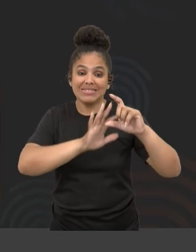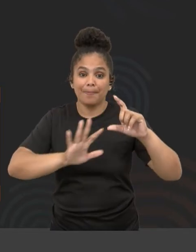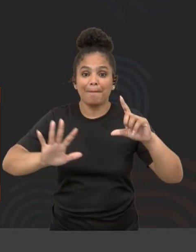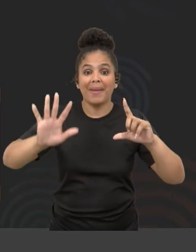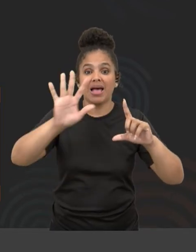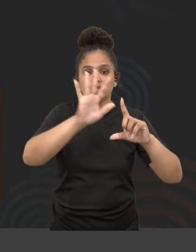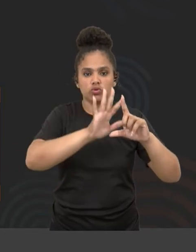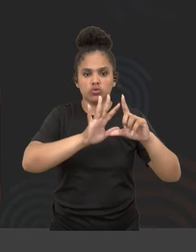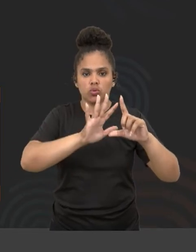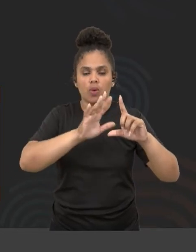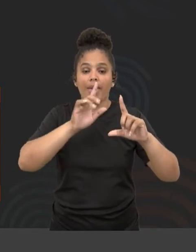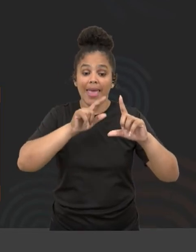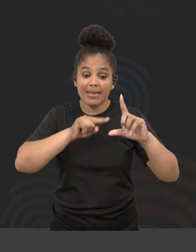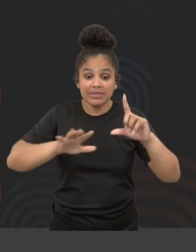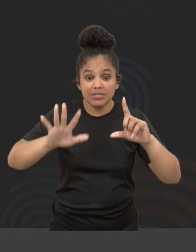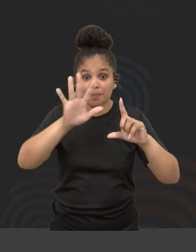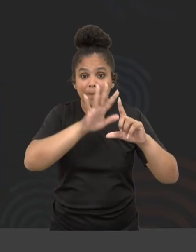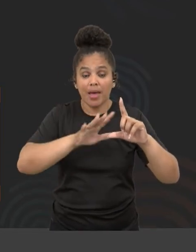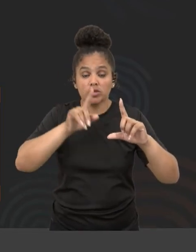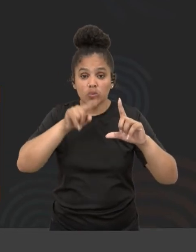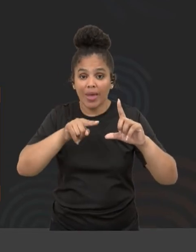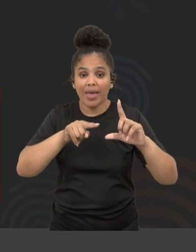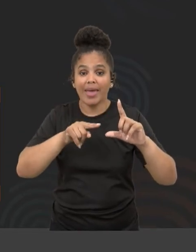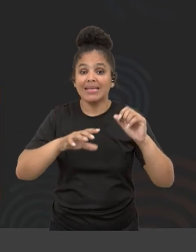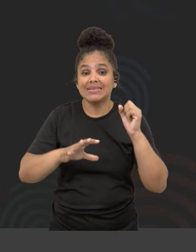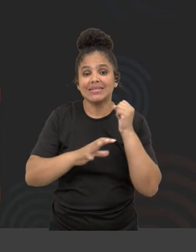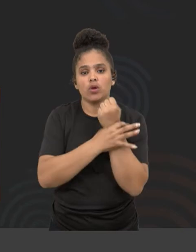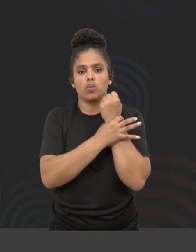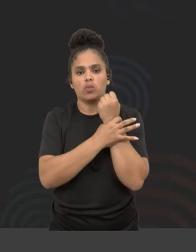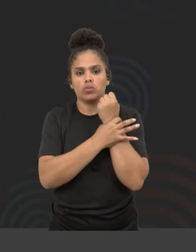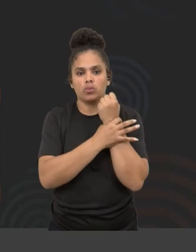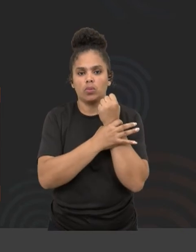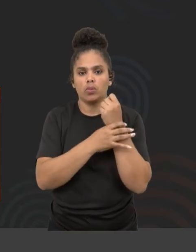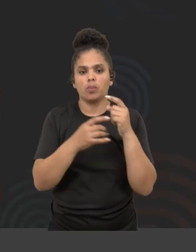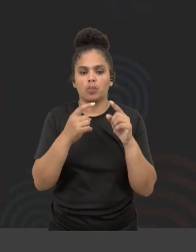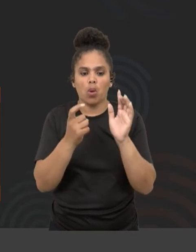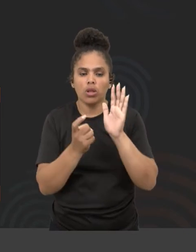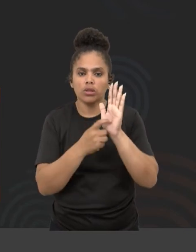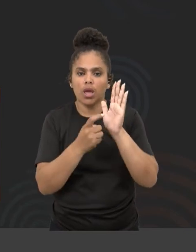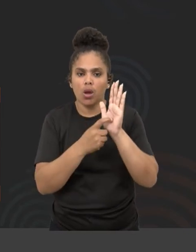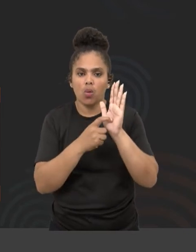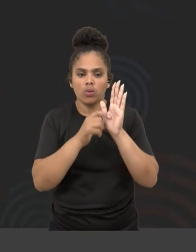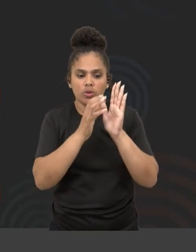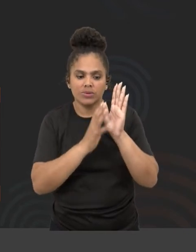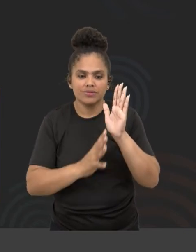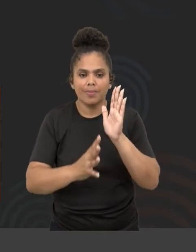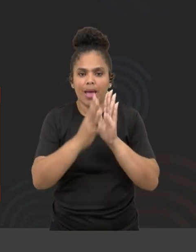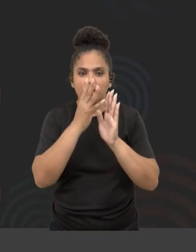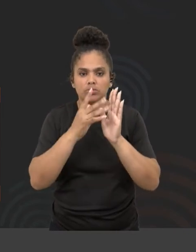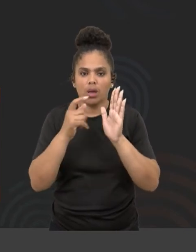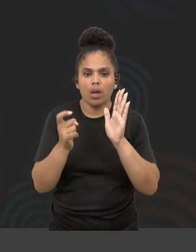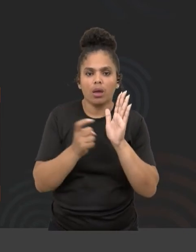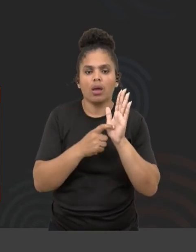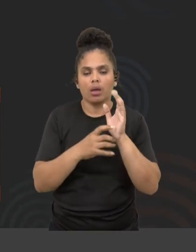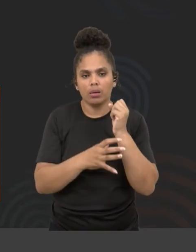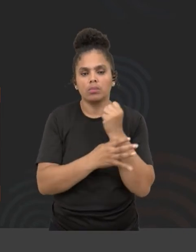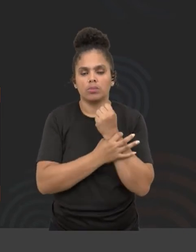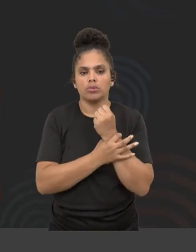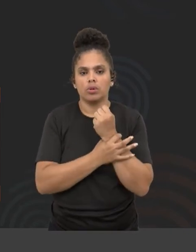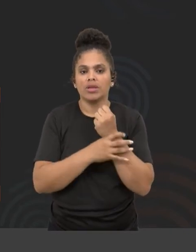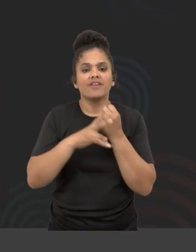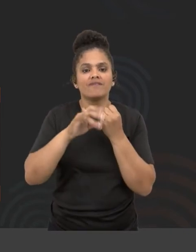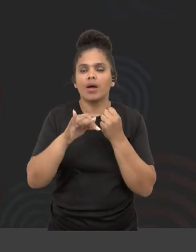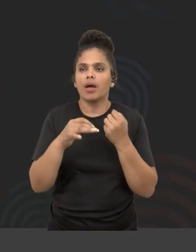de segurança entre esses botões, que eles vão servir como